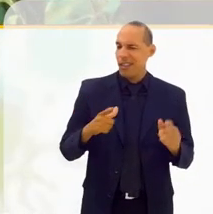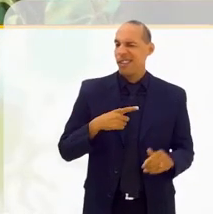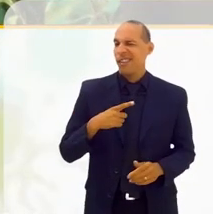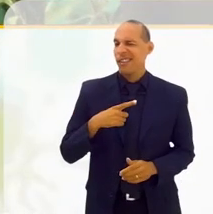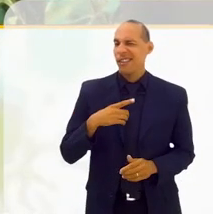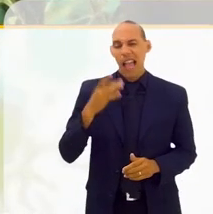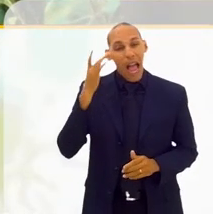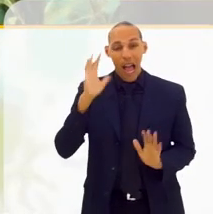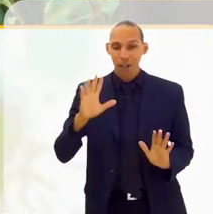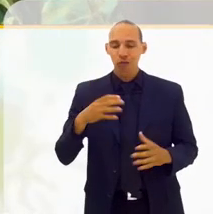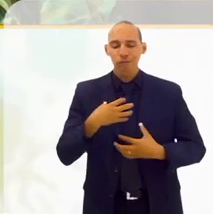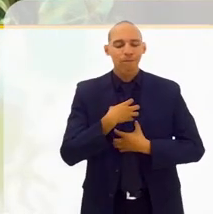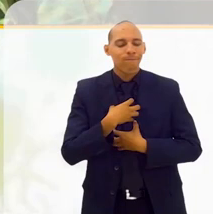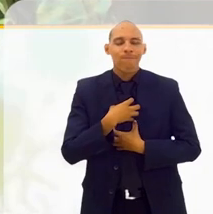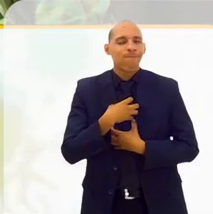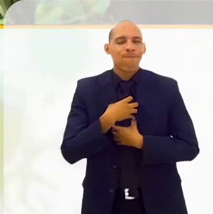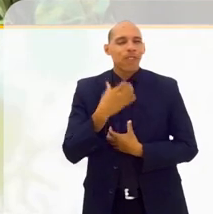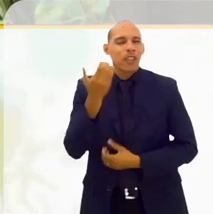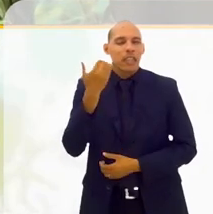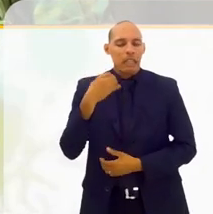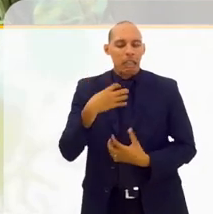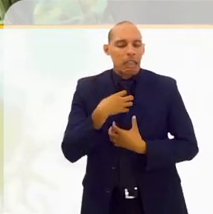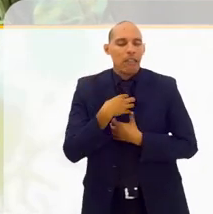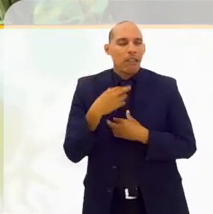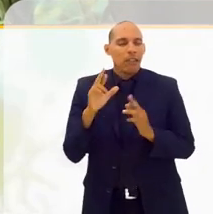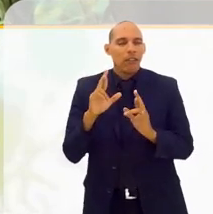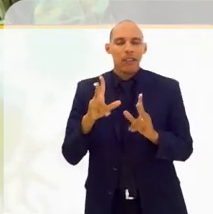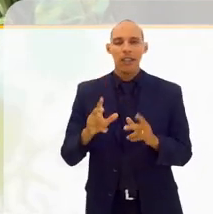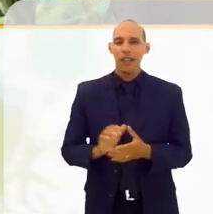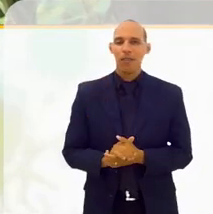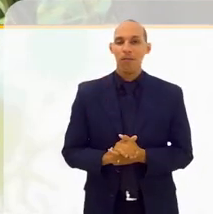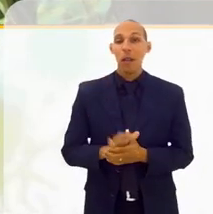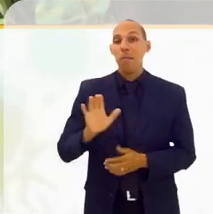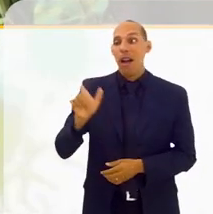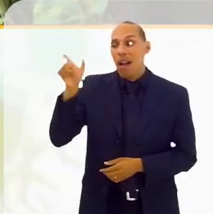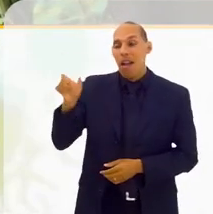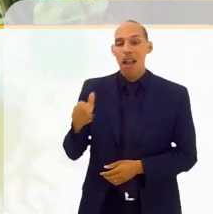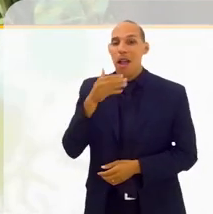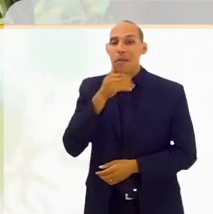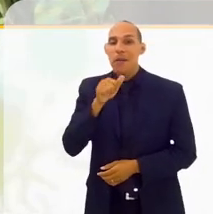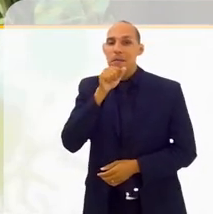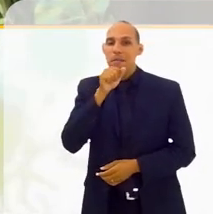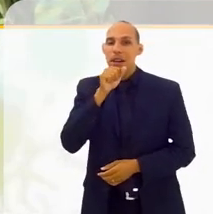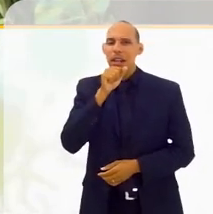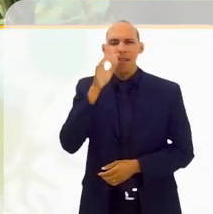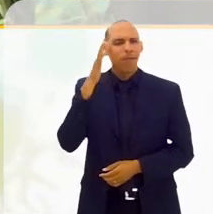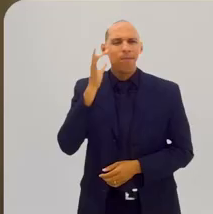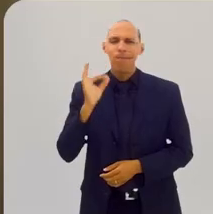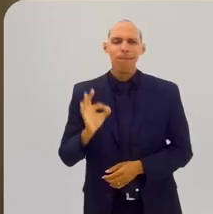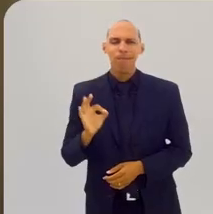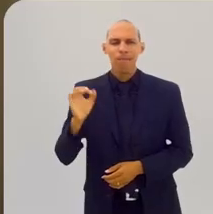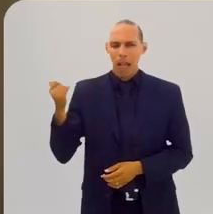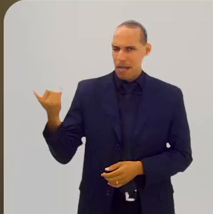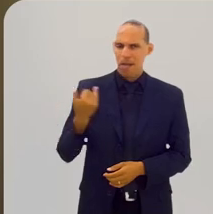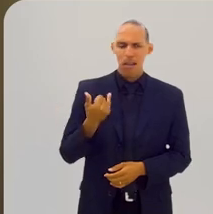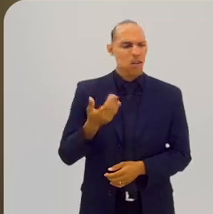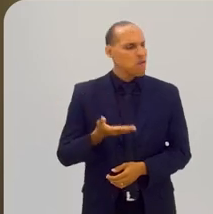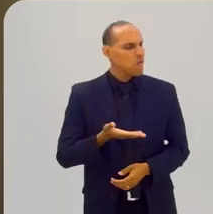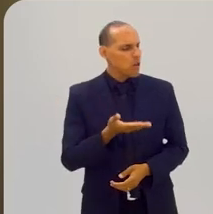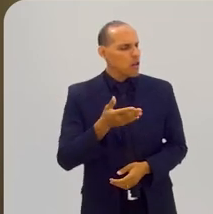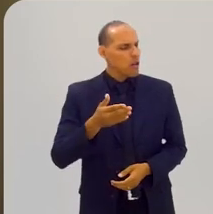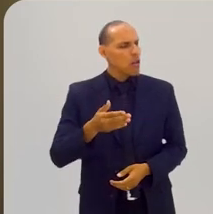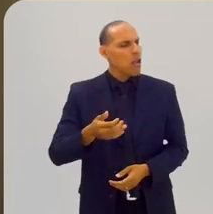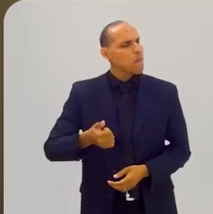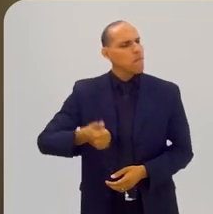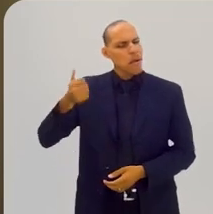diferença eu acho eu sentia isso eu me sentia diferente e eu acho que meu pai não entendia isso ele sempre dizia assim